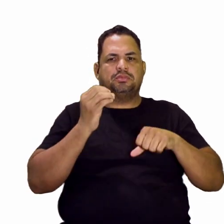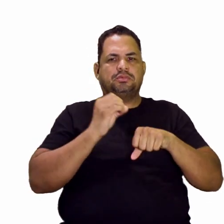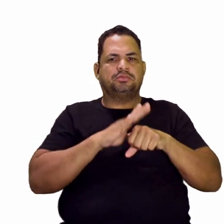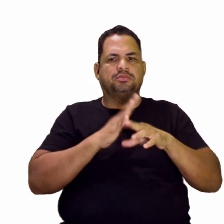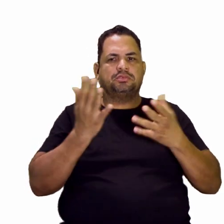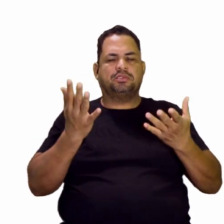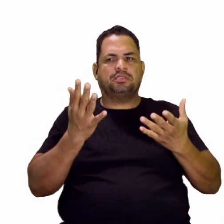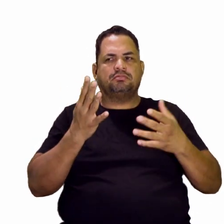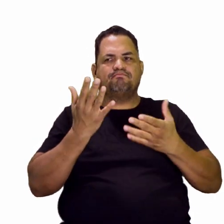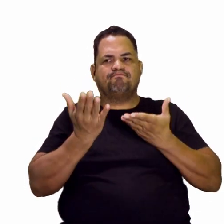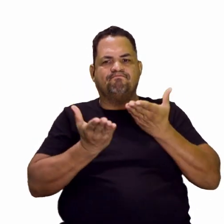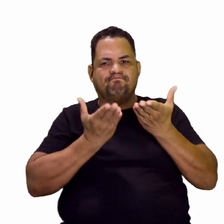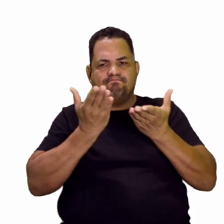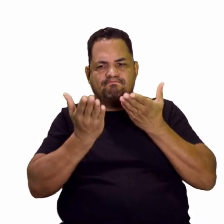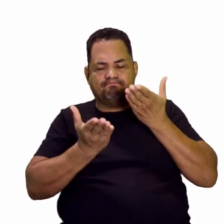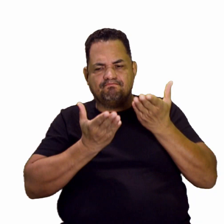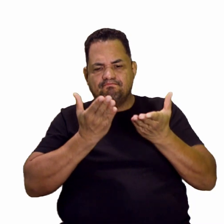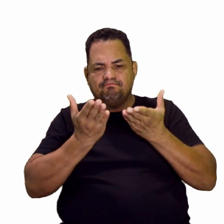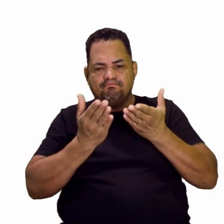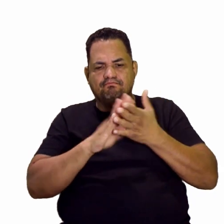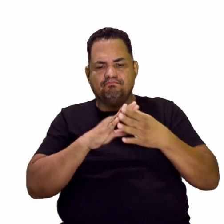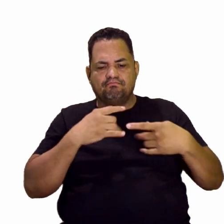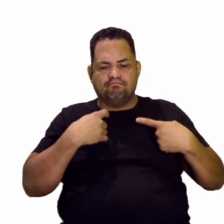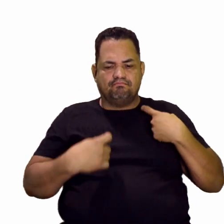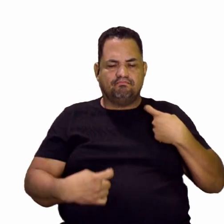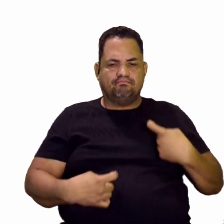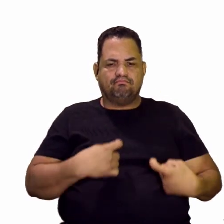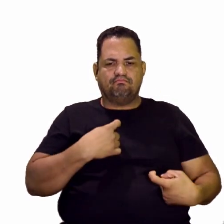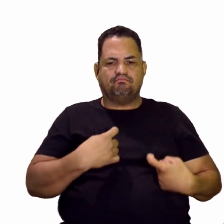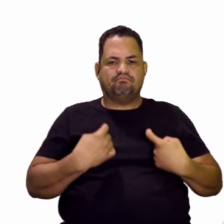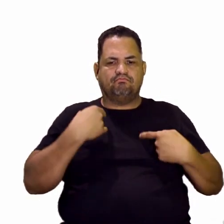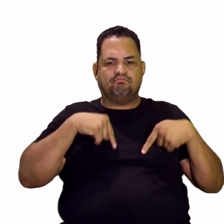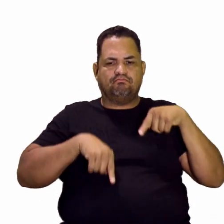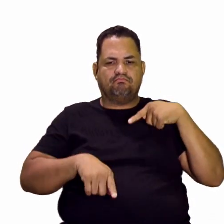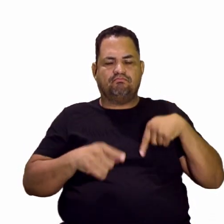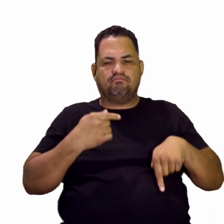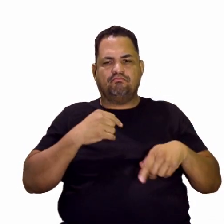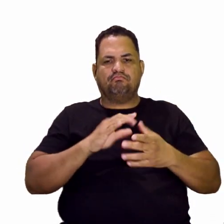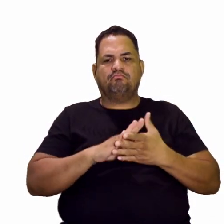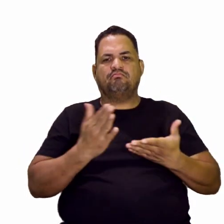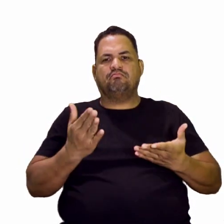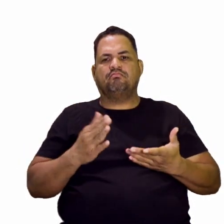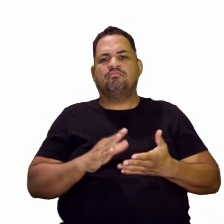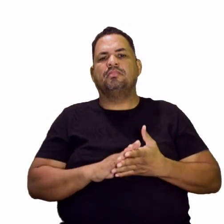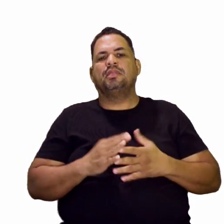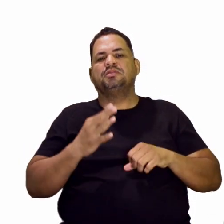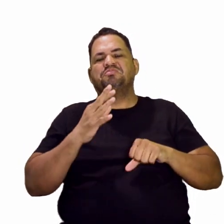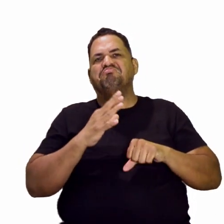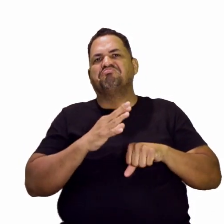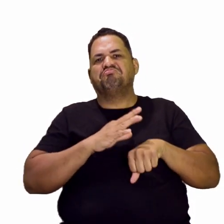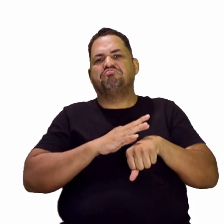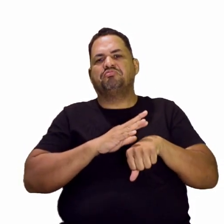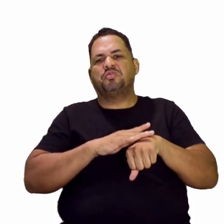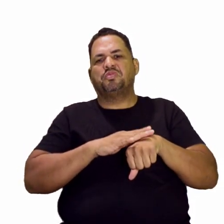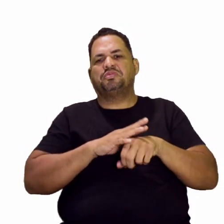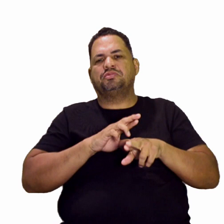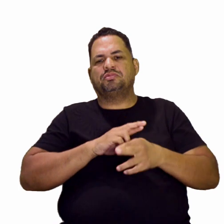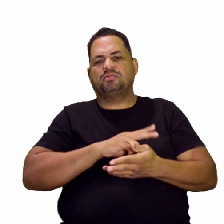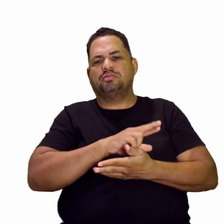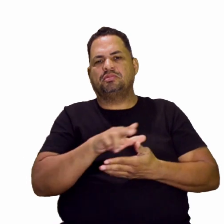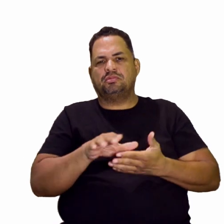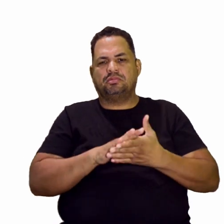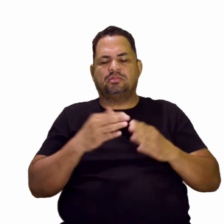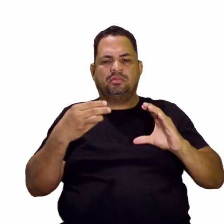A tratamentos, terapias gênicas para determinadas síndromes, né? Porque as células-tronco são